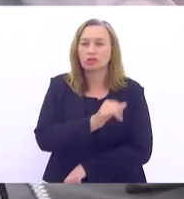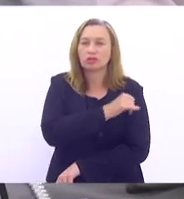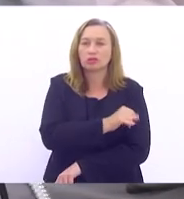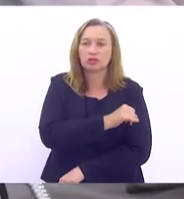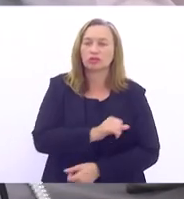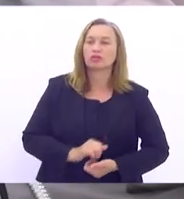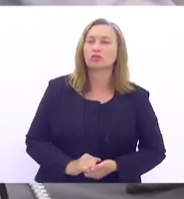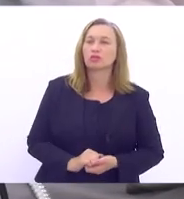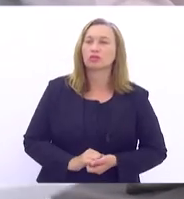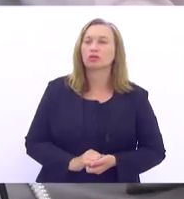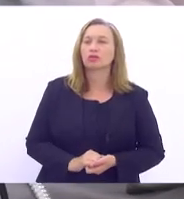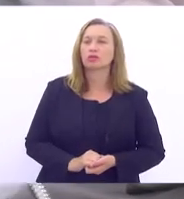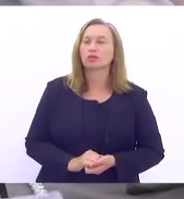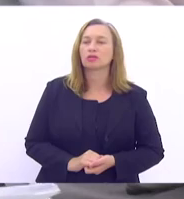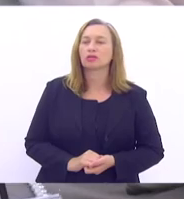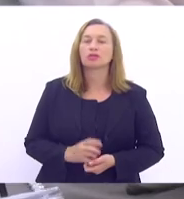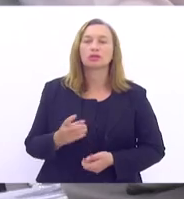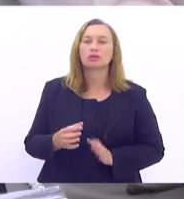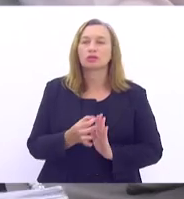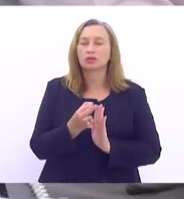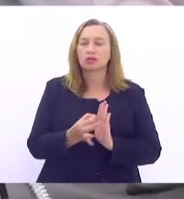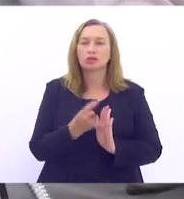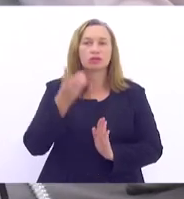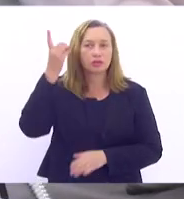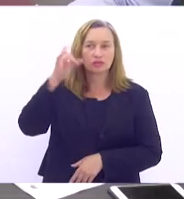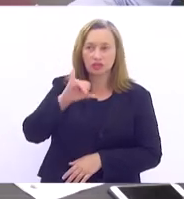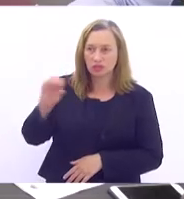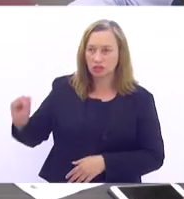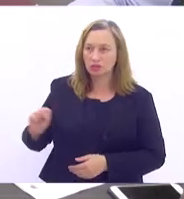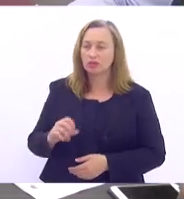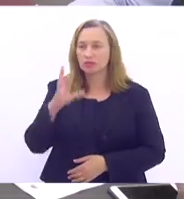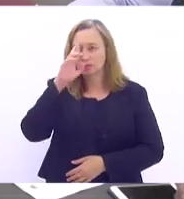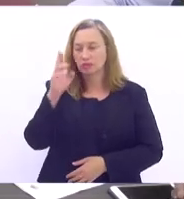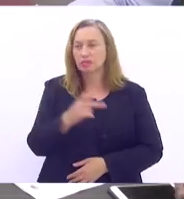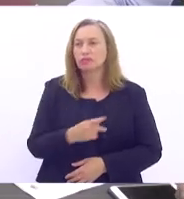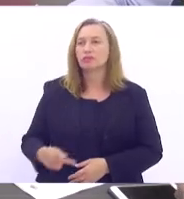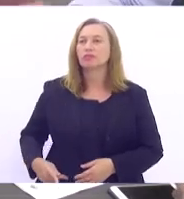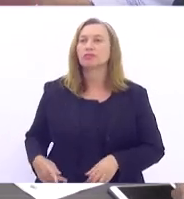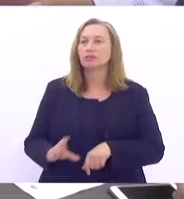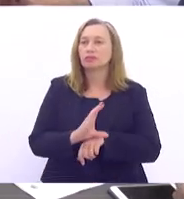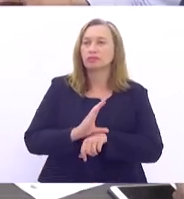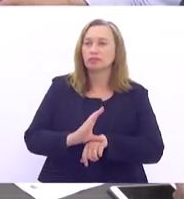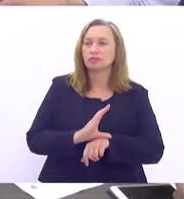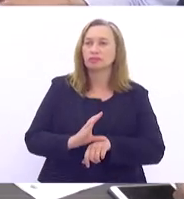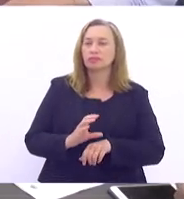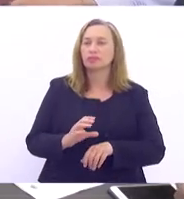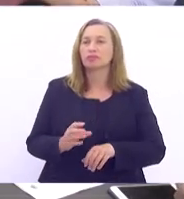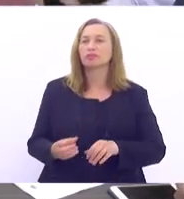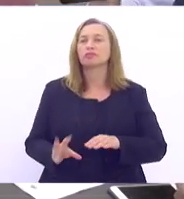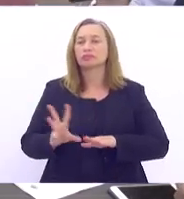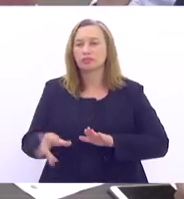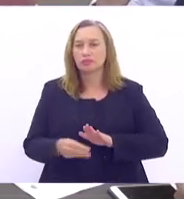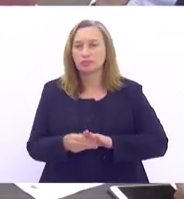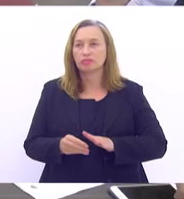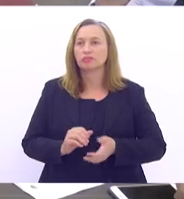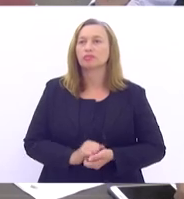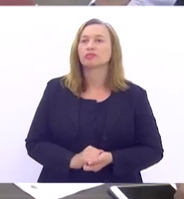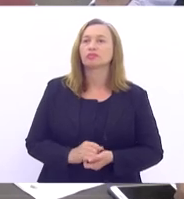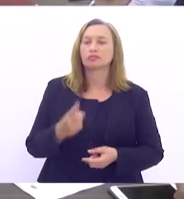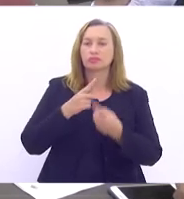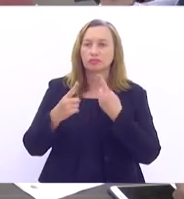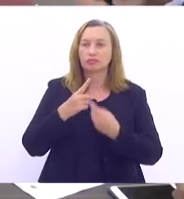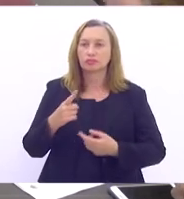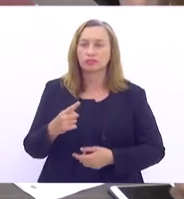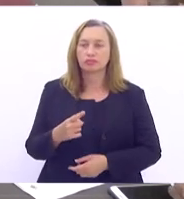Janeiro. Para aparecer, deputado Vinícius Cozolino. Senhor presidente, pela constitucionalidade com emendas. Para discutir, presidente.